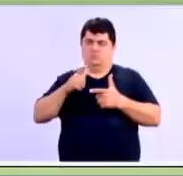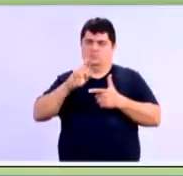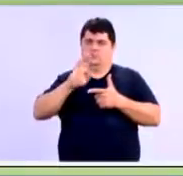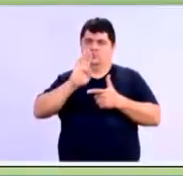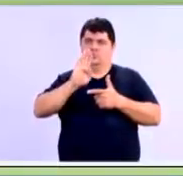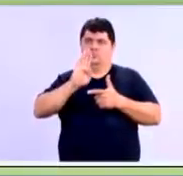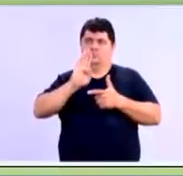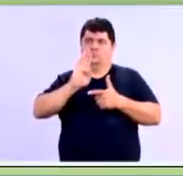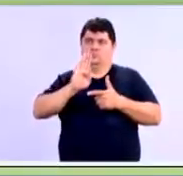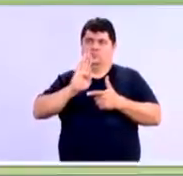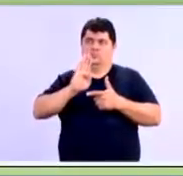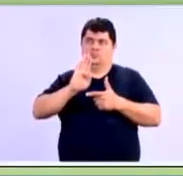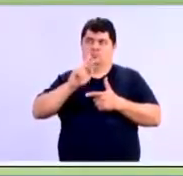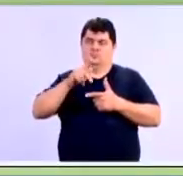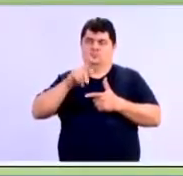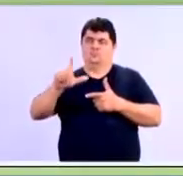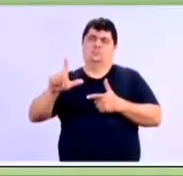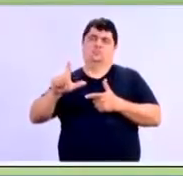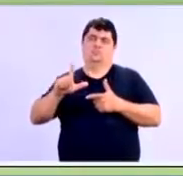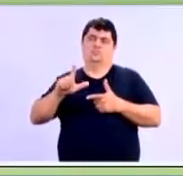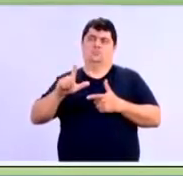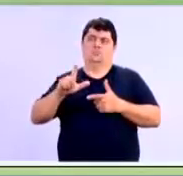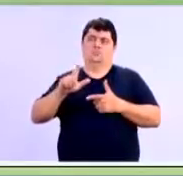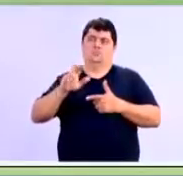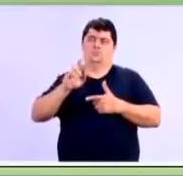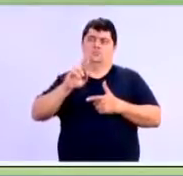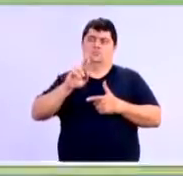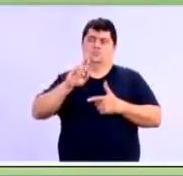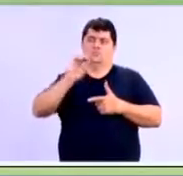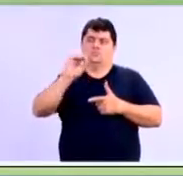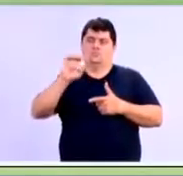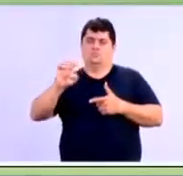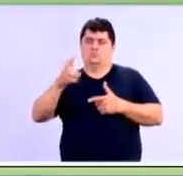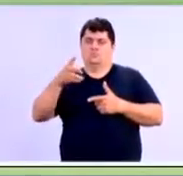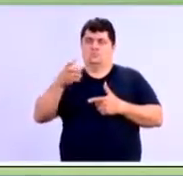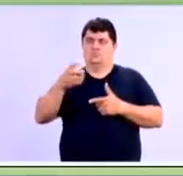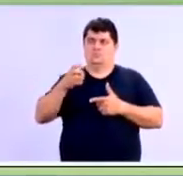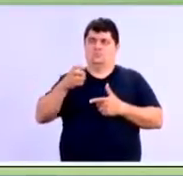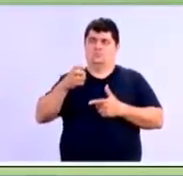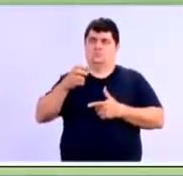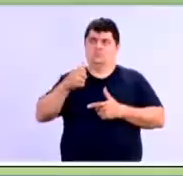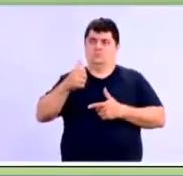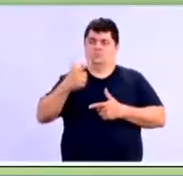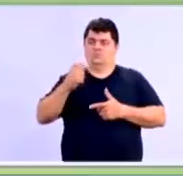patrimônio líquido, correto? O retorno sobre o patrimônio líquido é igual a